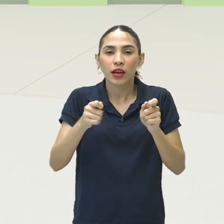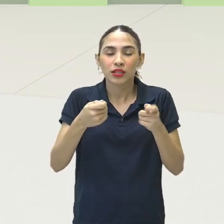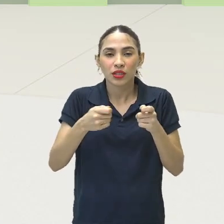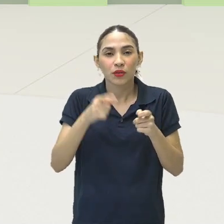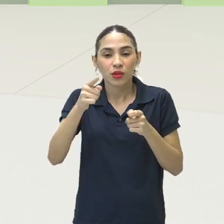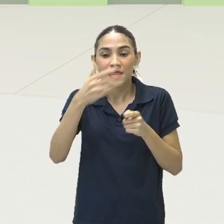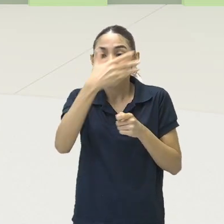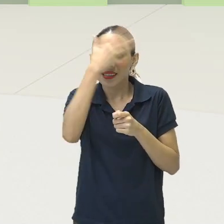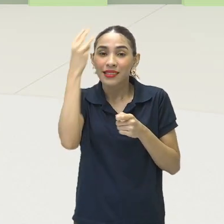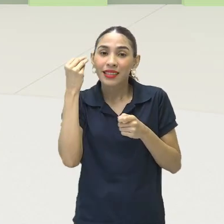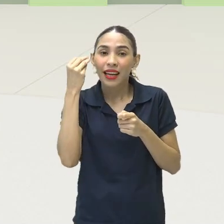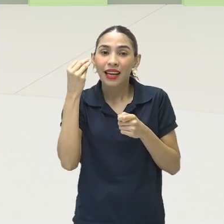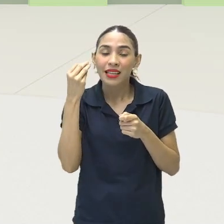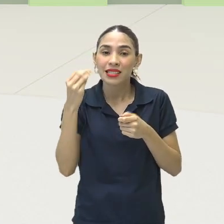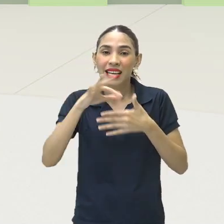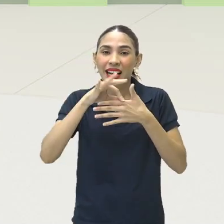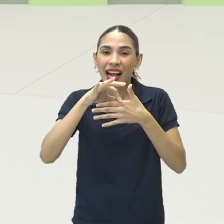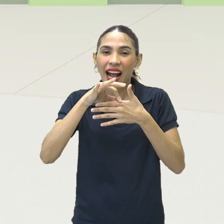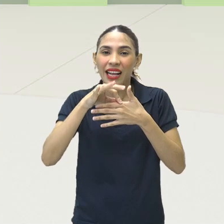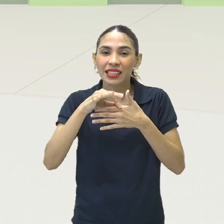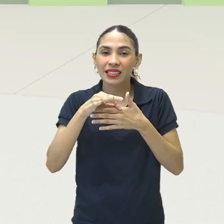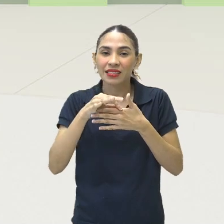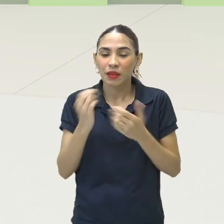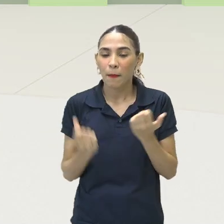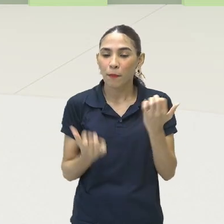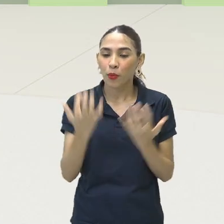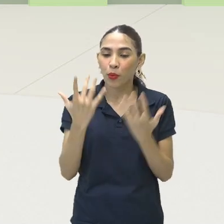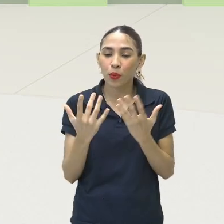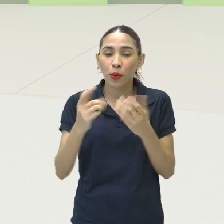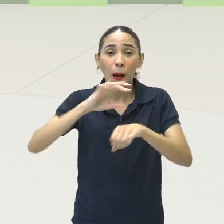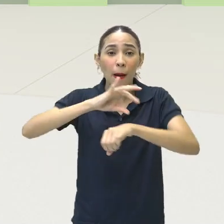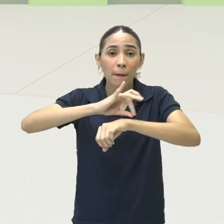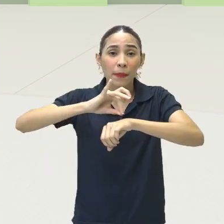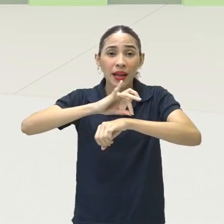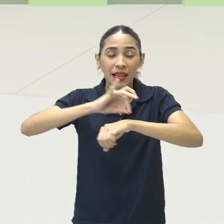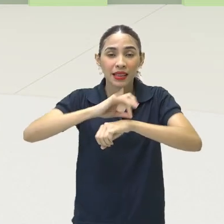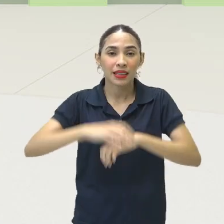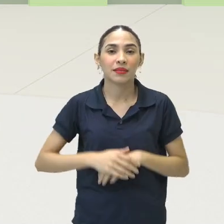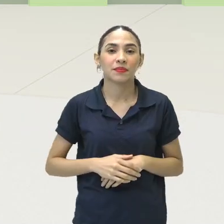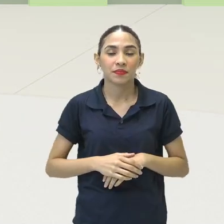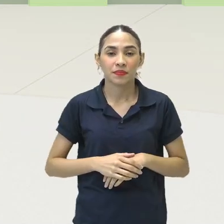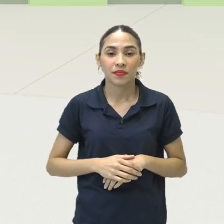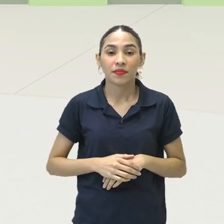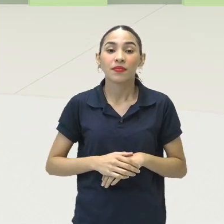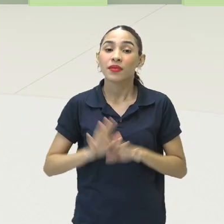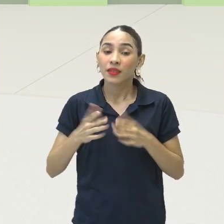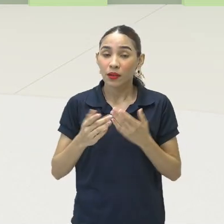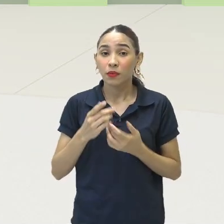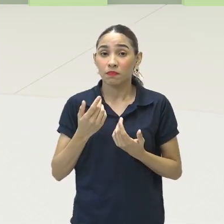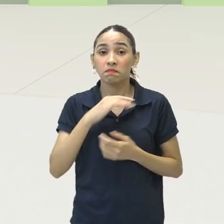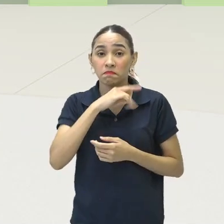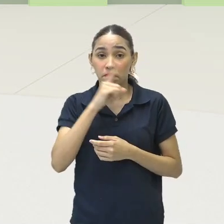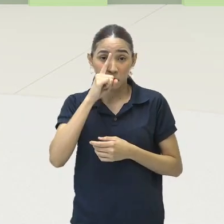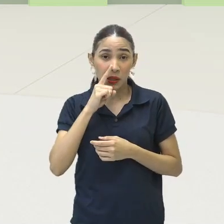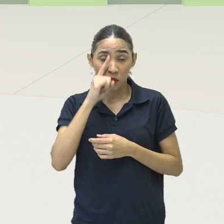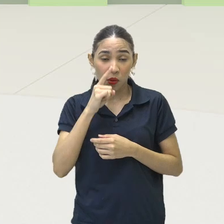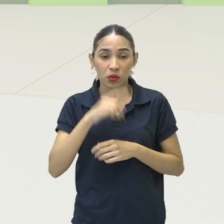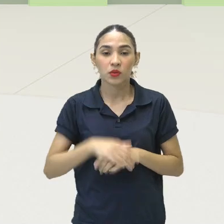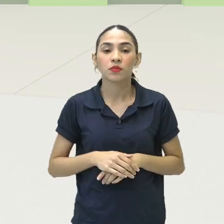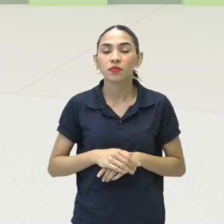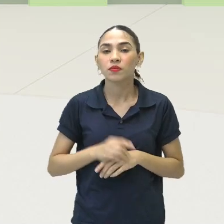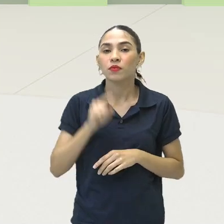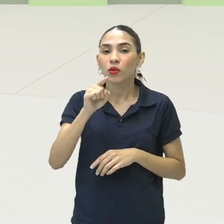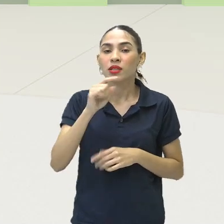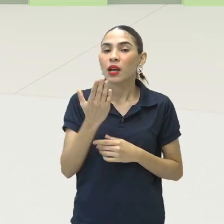você esquece, queimou ali a carne. Ah, vamos tirar, vamos comer assim mesmo, que eu gosto bem torradinho. Faz mal. Você vai estar